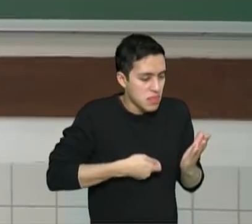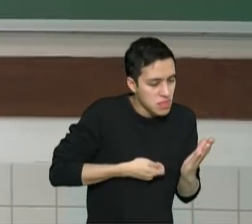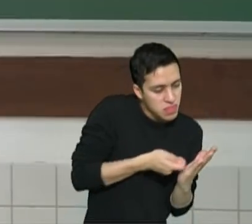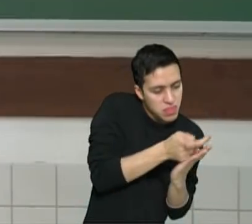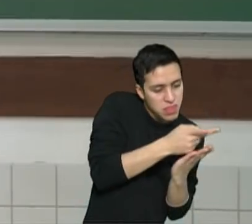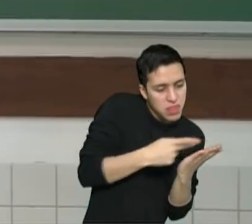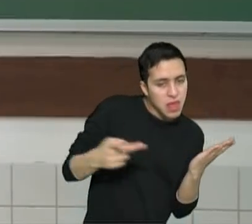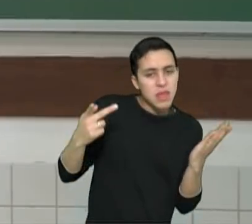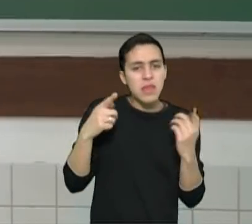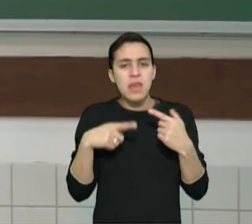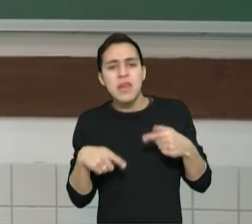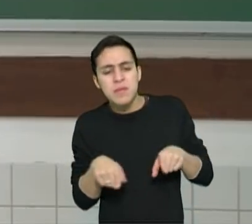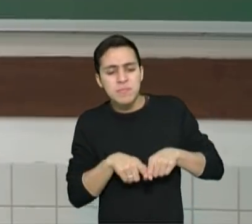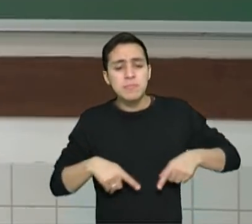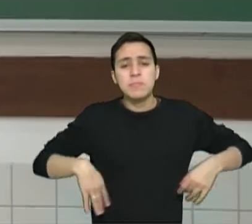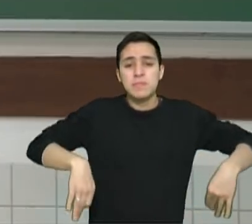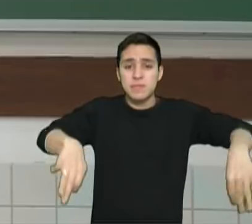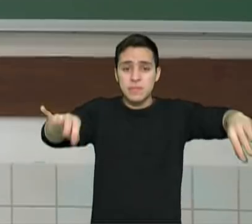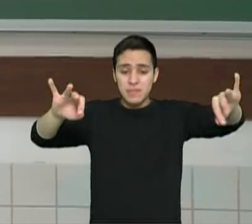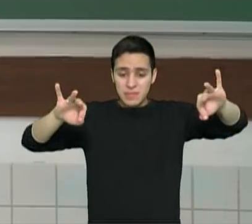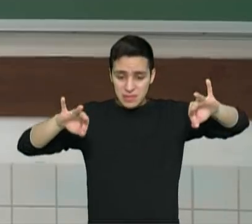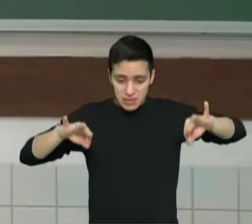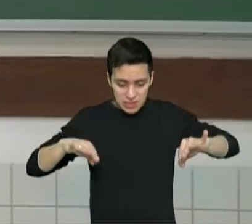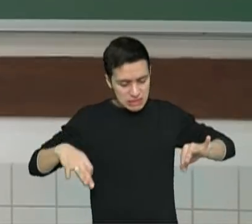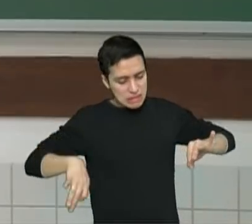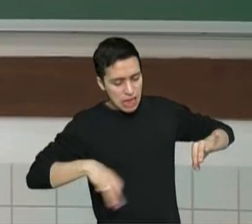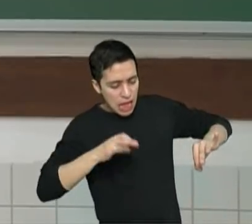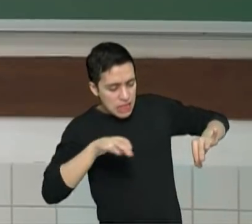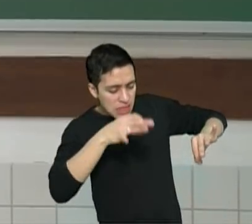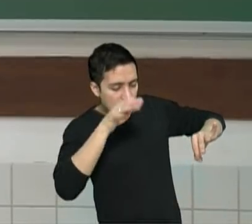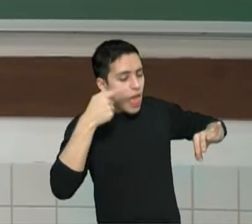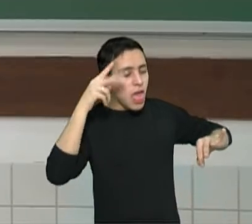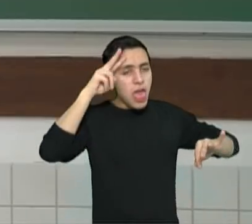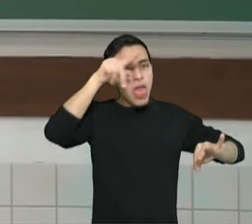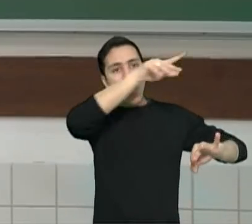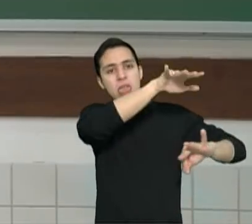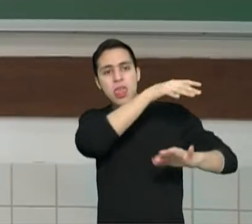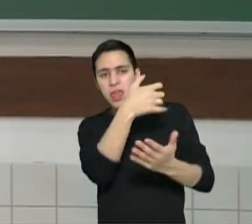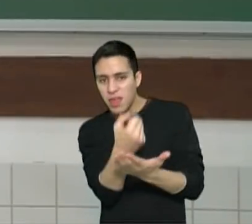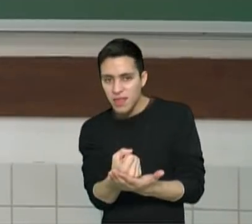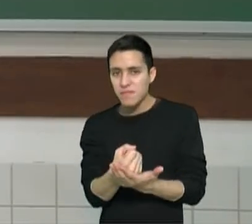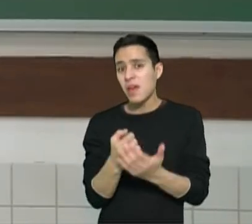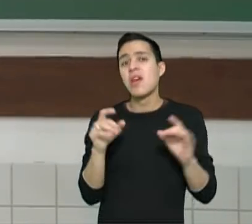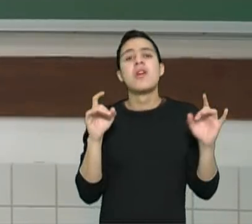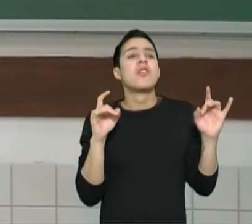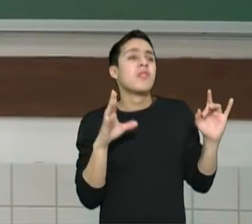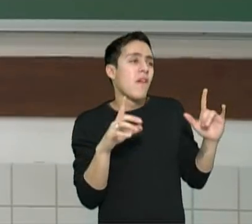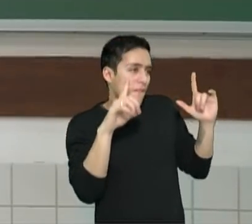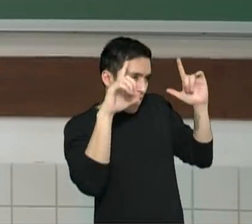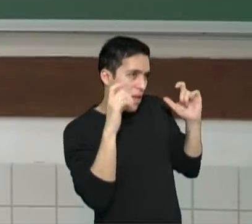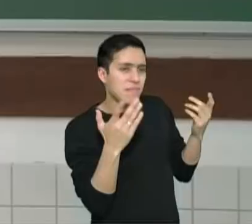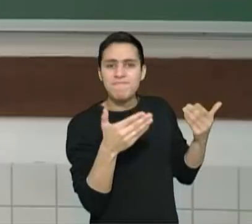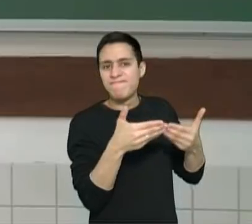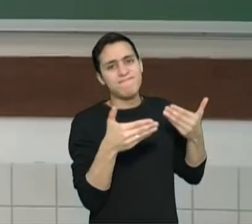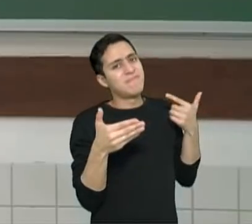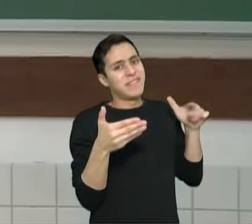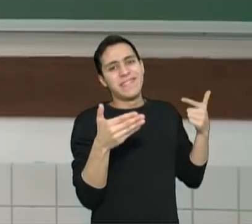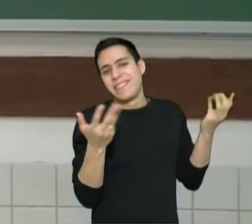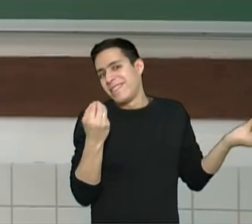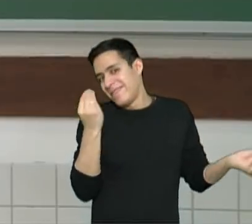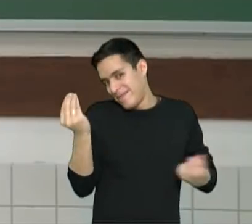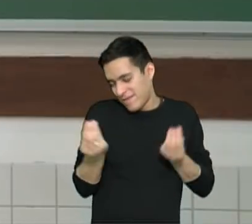gravuras, tapeçarias, enfim, várias maneiras de se retratar, né, ao invés de utilizar a fotografia que ainda não